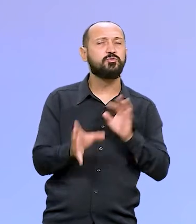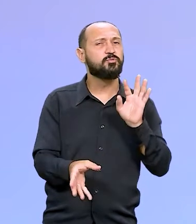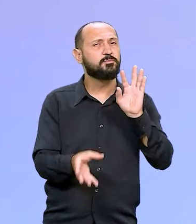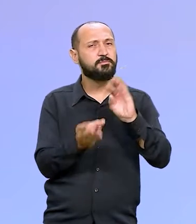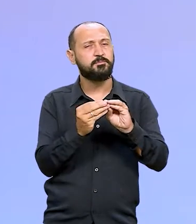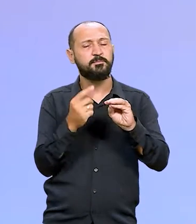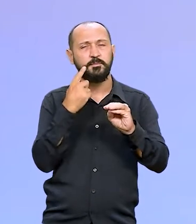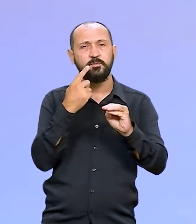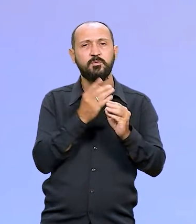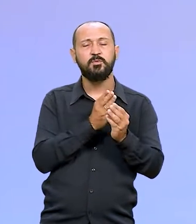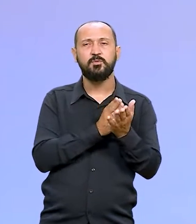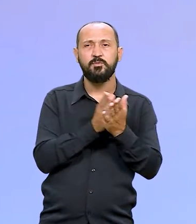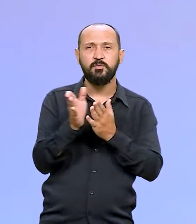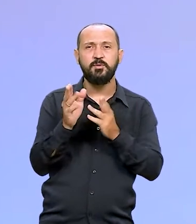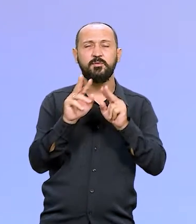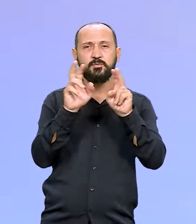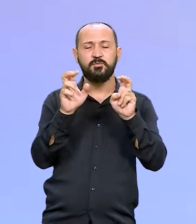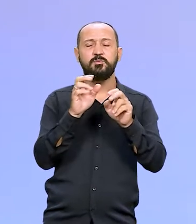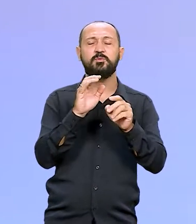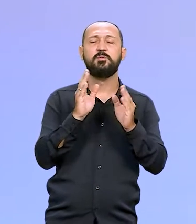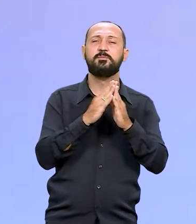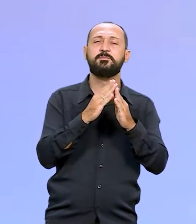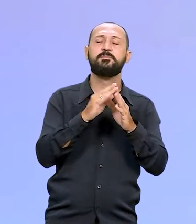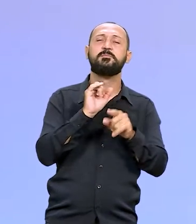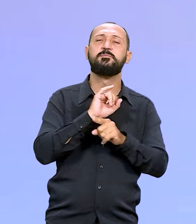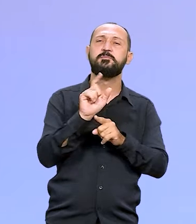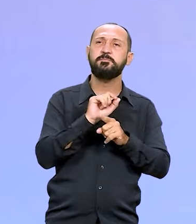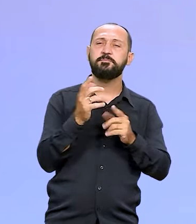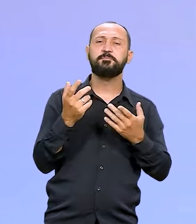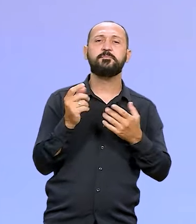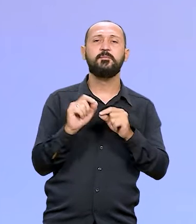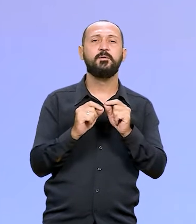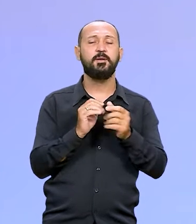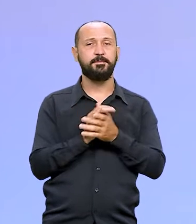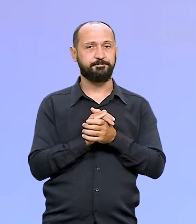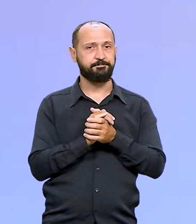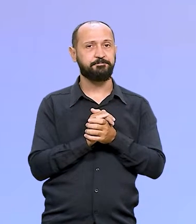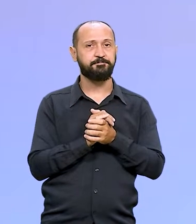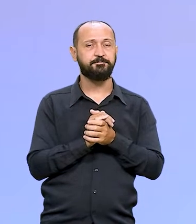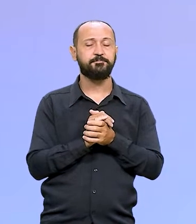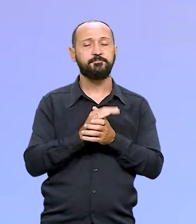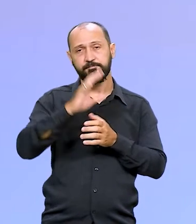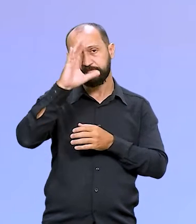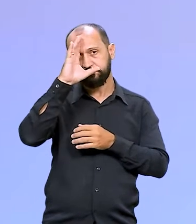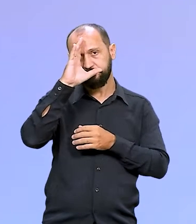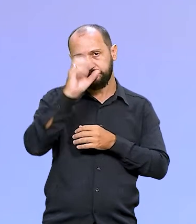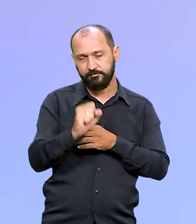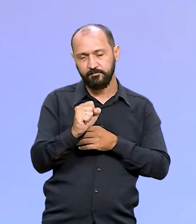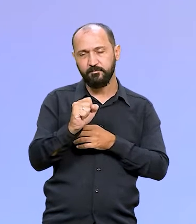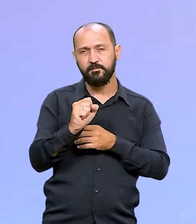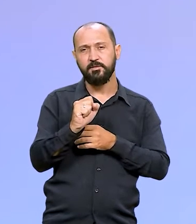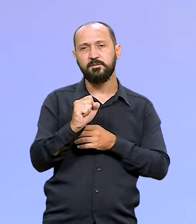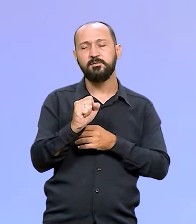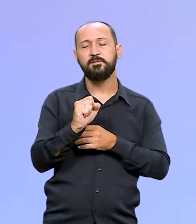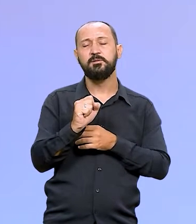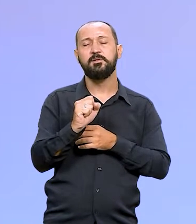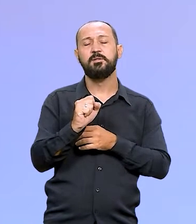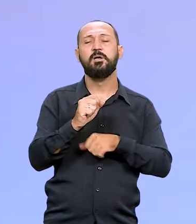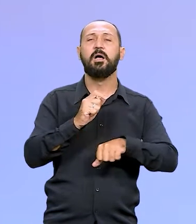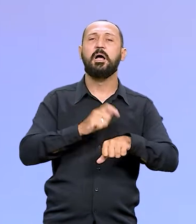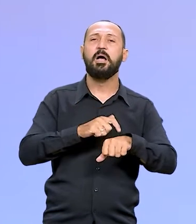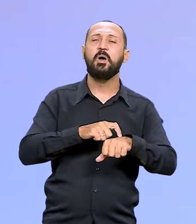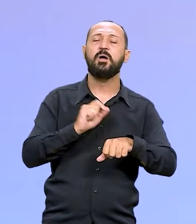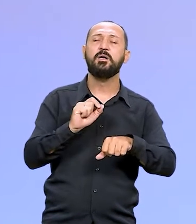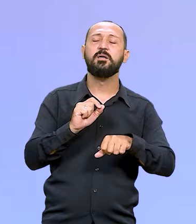muito sucinta, até para a gente não fugir muito do imobiliário, mas de uma forma sucinta, basicamente, essa decisão do STF, assim